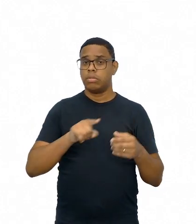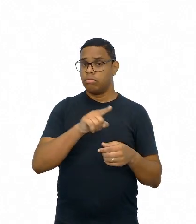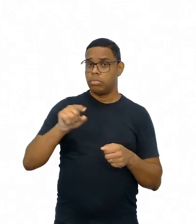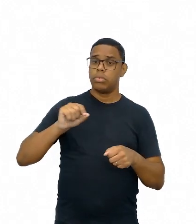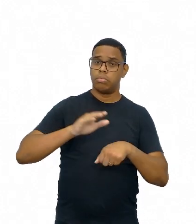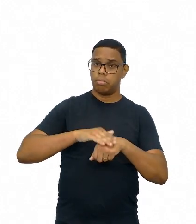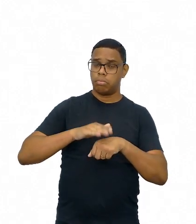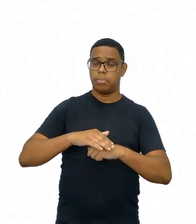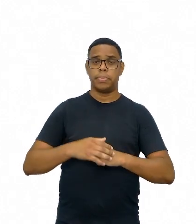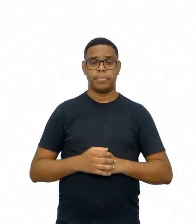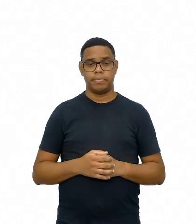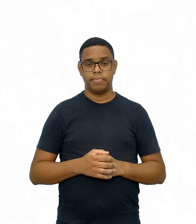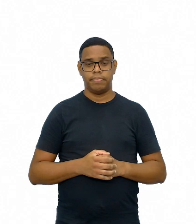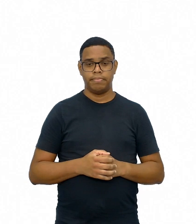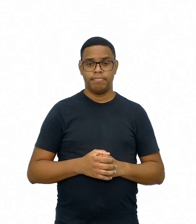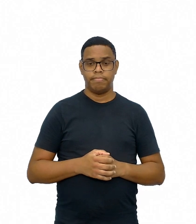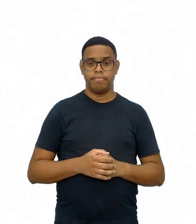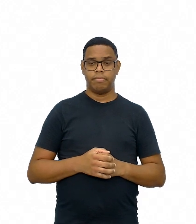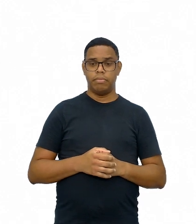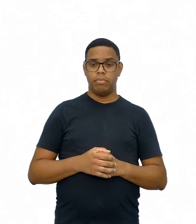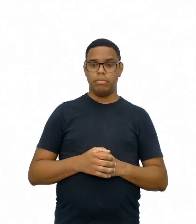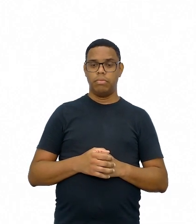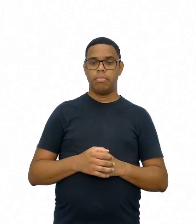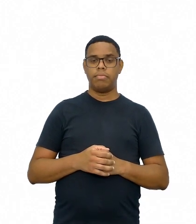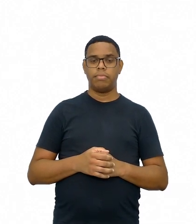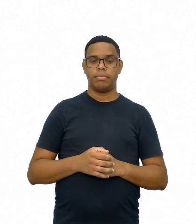vão realizando. Então, vamos lá.